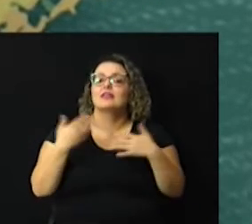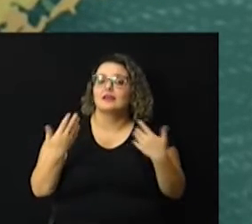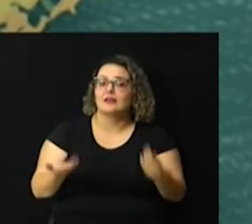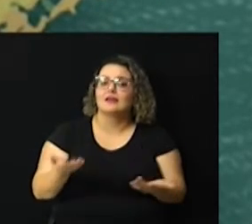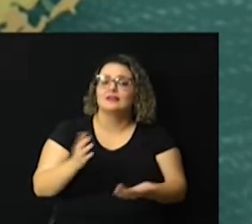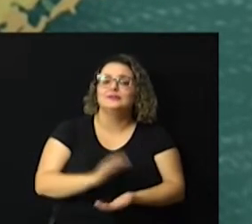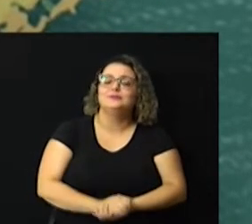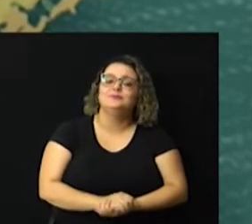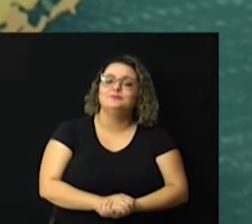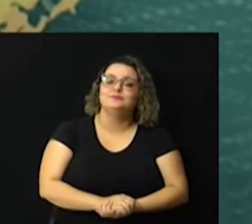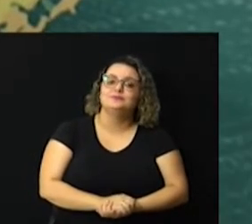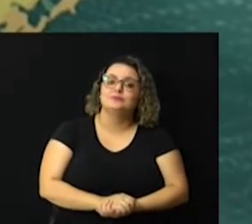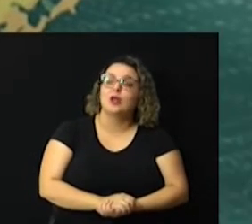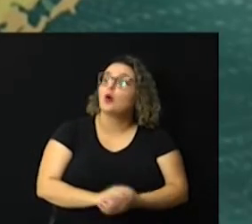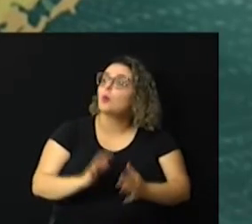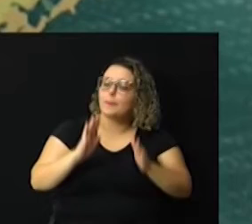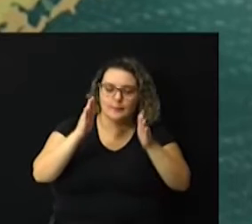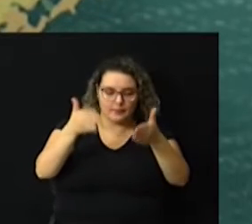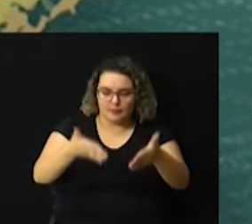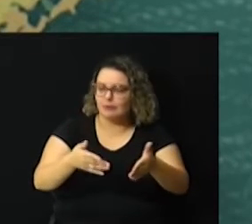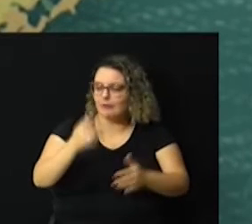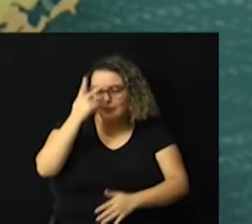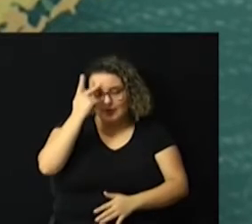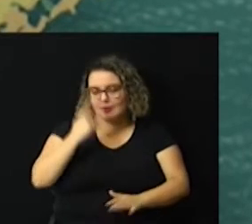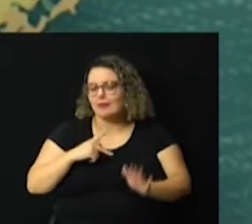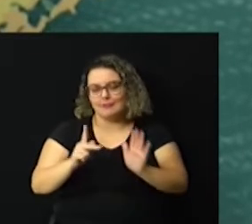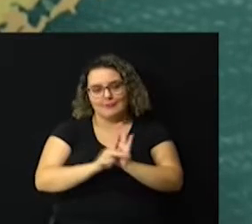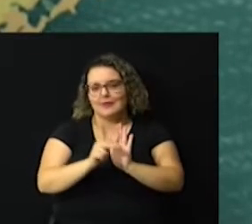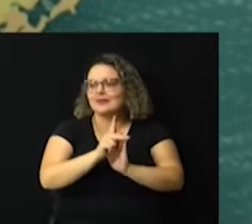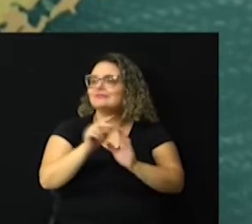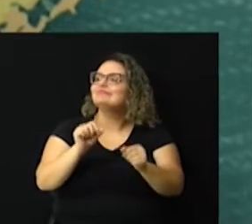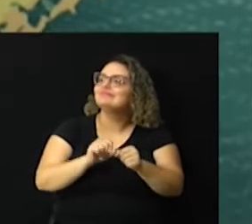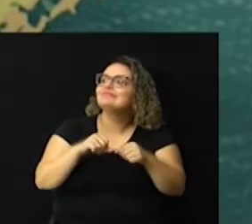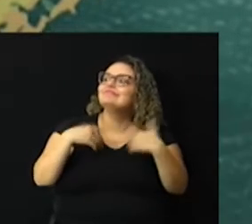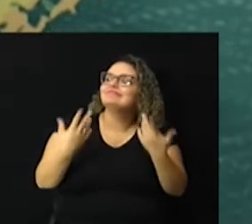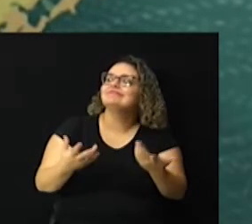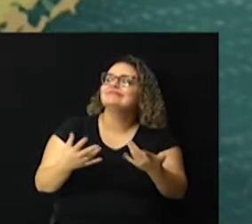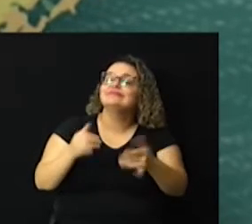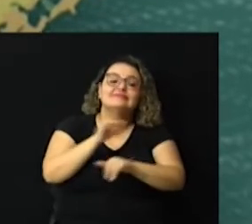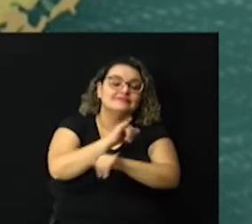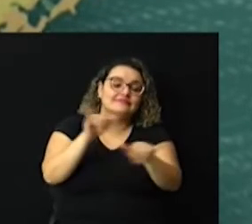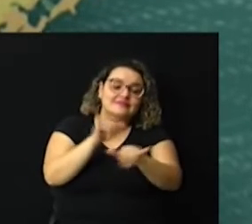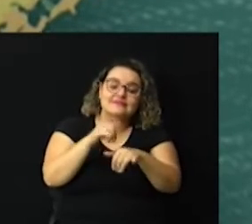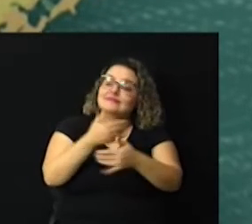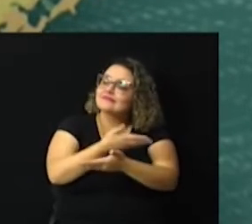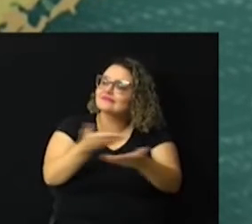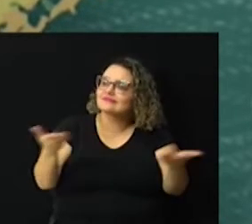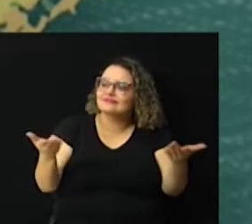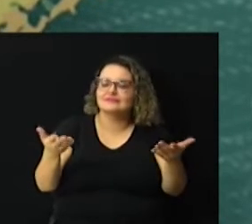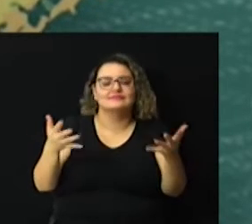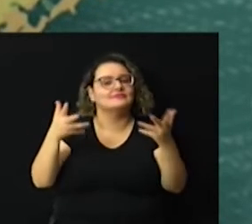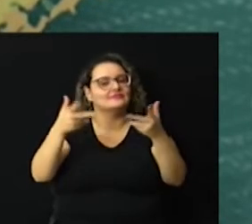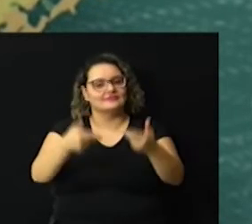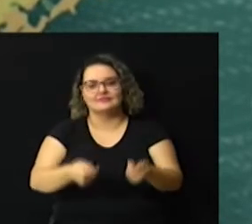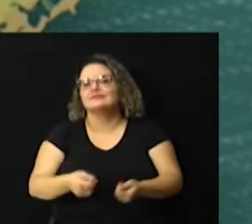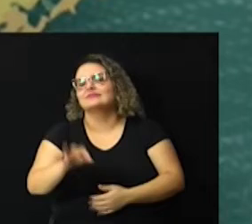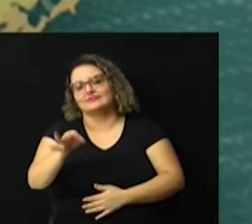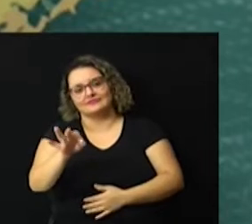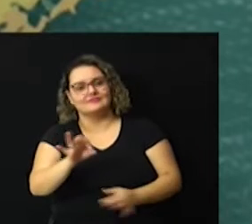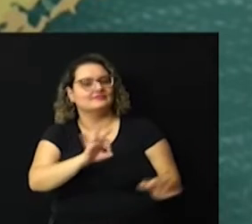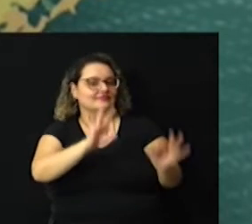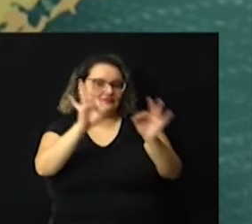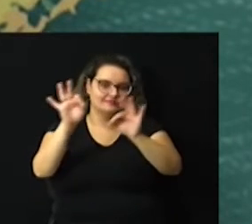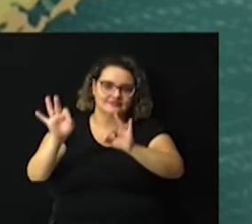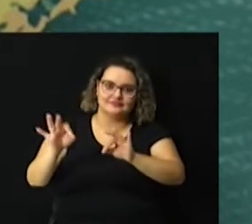até com relação ao projeto que vocês fizeram? Qual o recado que você deixa para a galera que certamente está